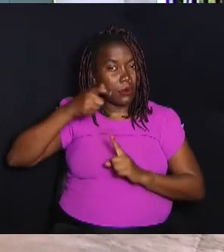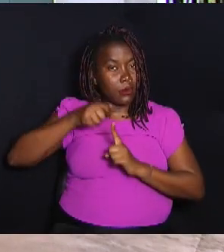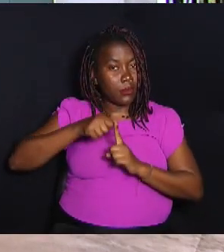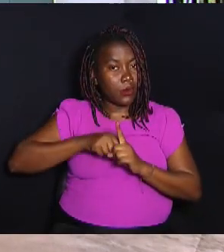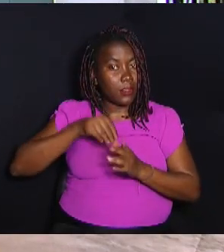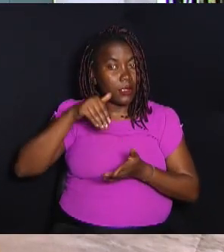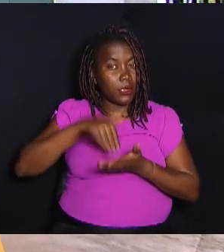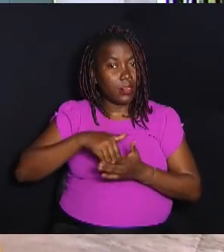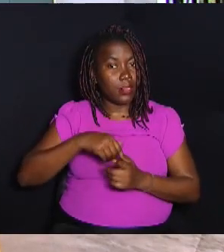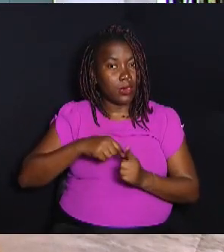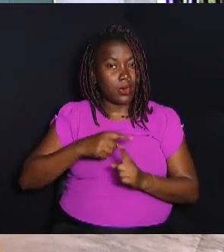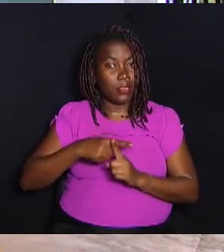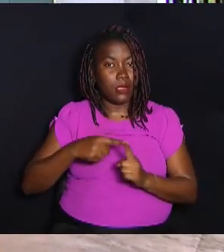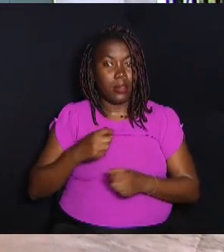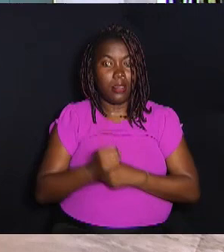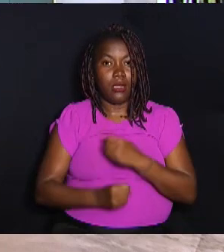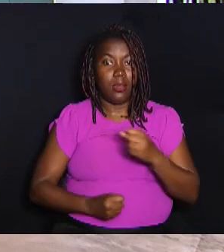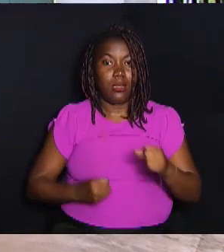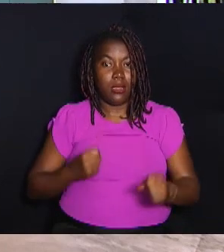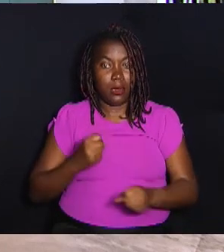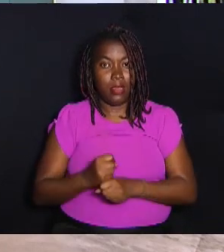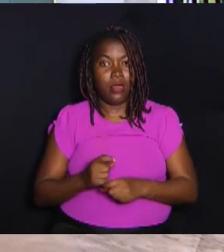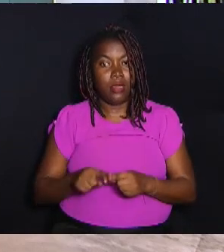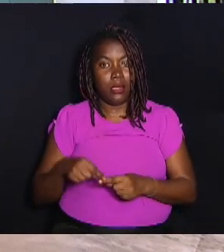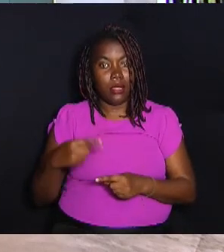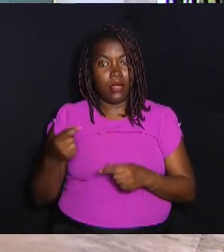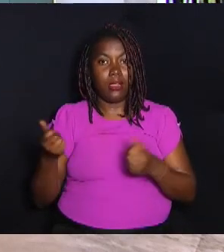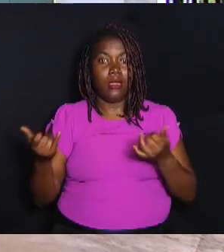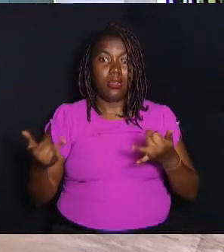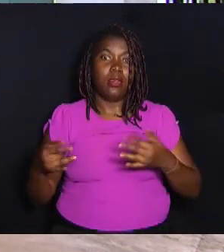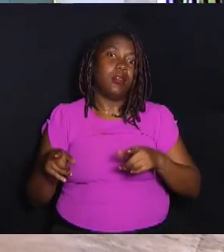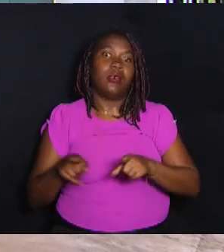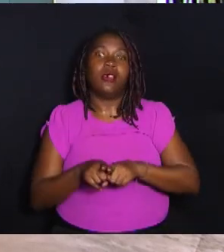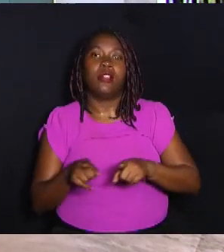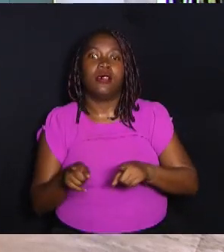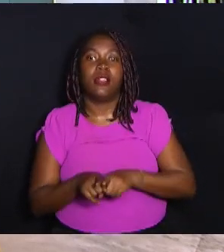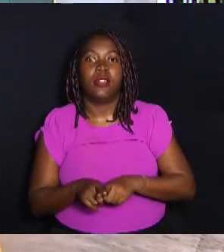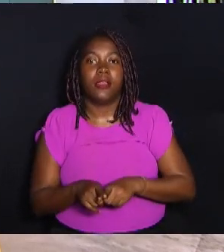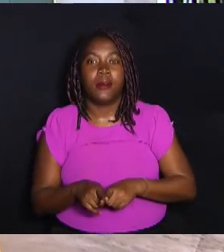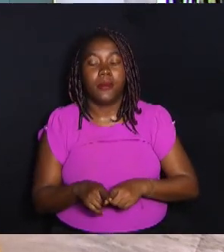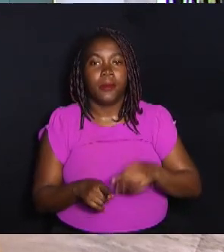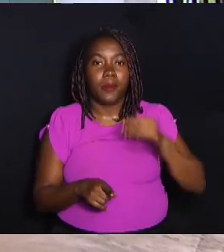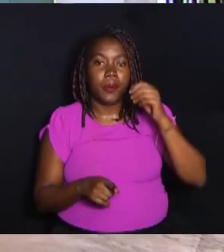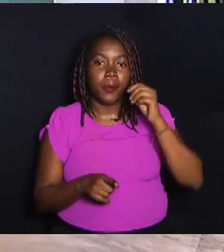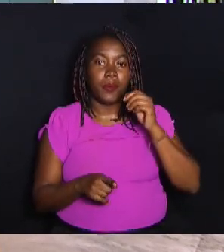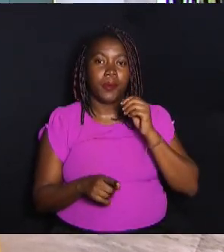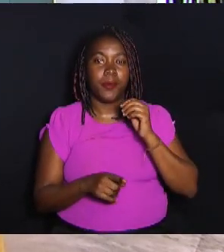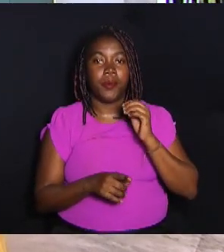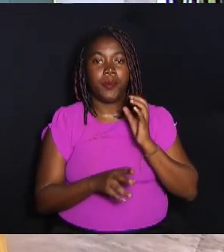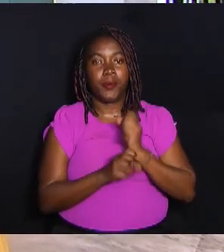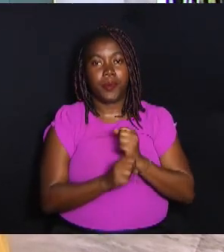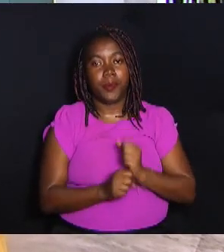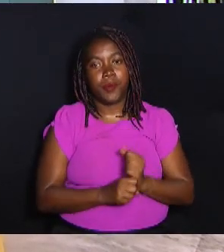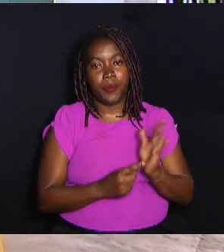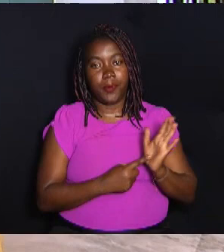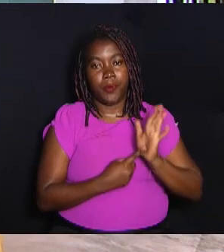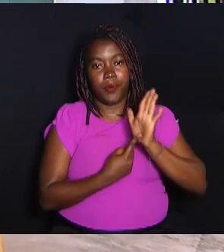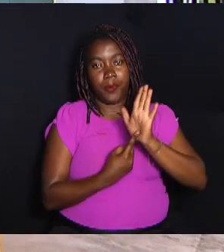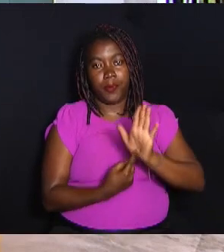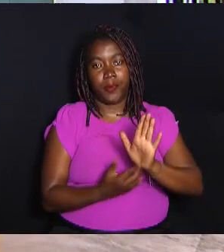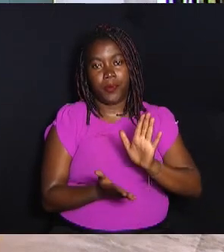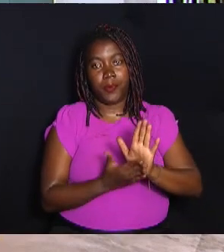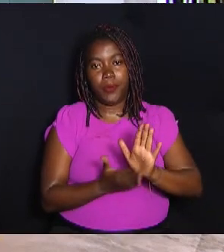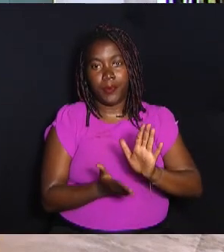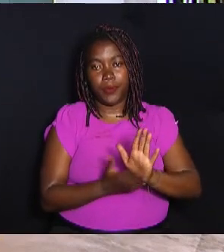uma palestra por mês, até o meio do ano, pelo menos. E depois a gente falará também sobre prestação de contas. Então já temos